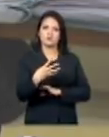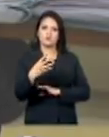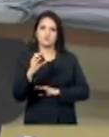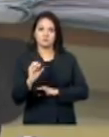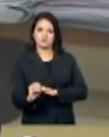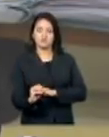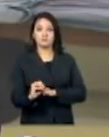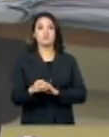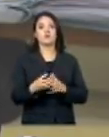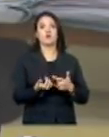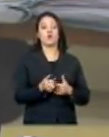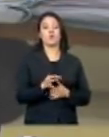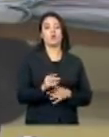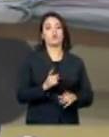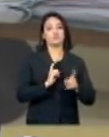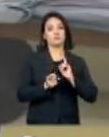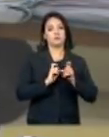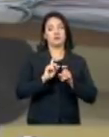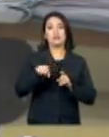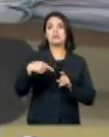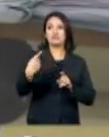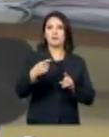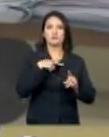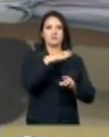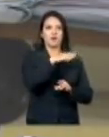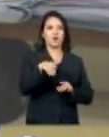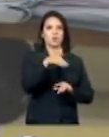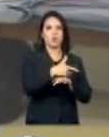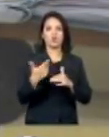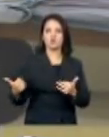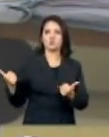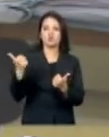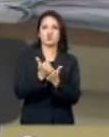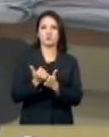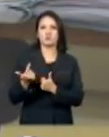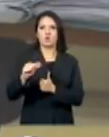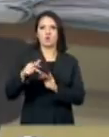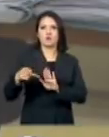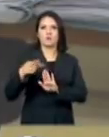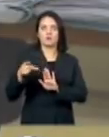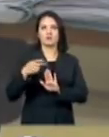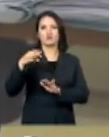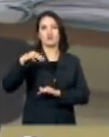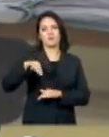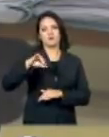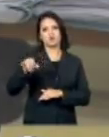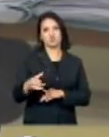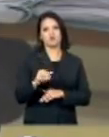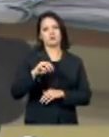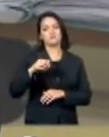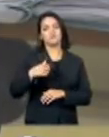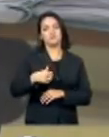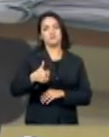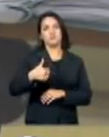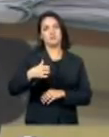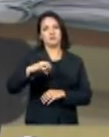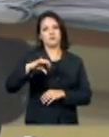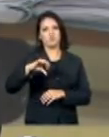iniciativa posteriormente anulado pela portaria mj 1960 de 69